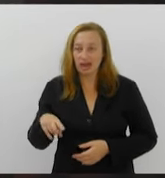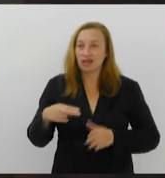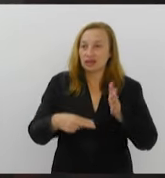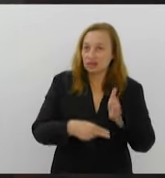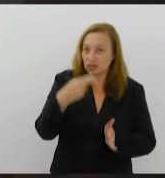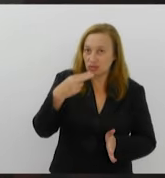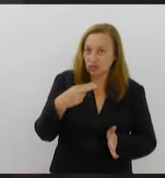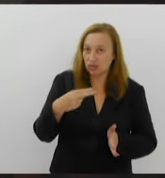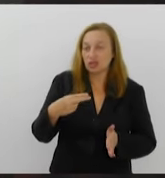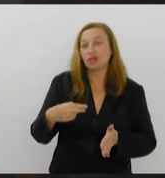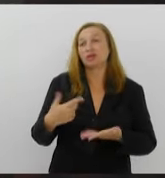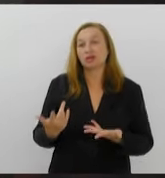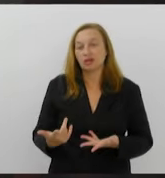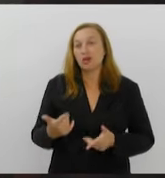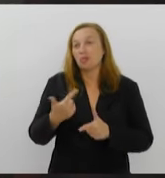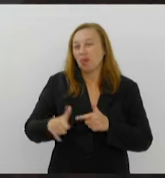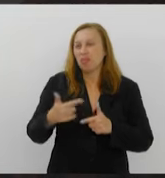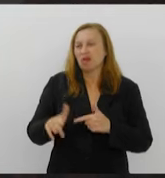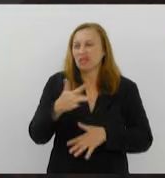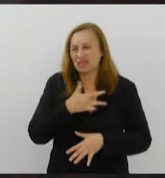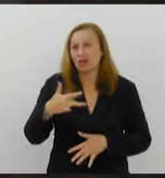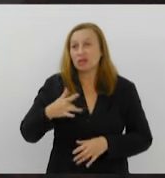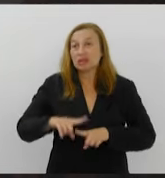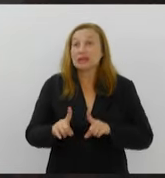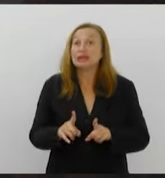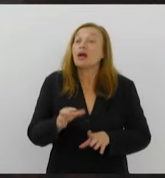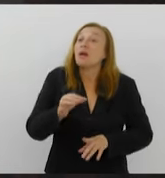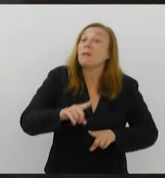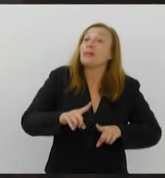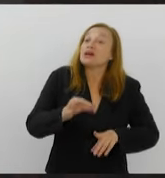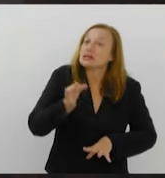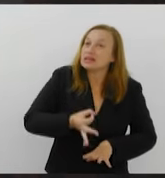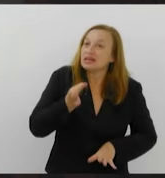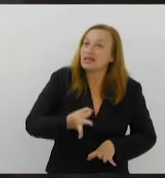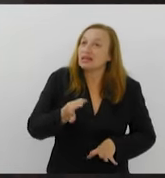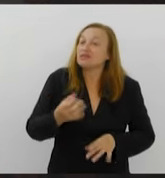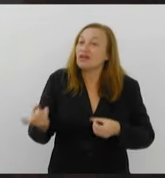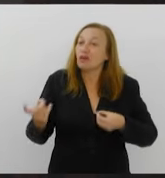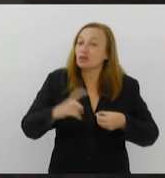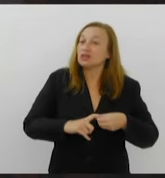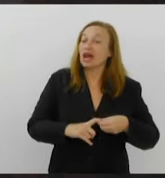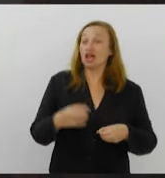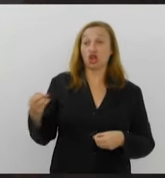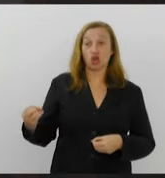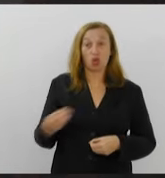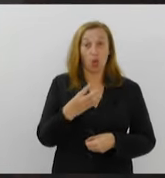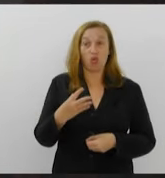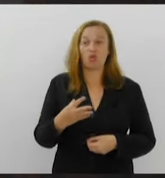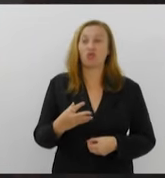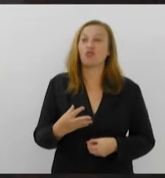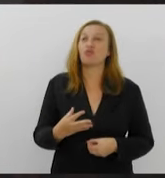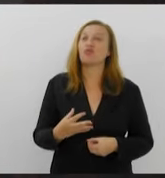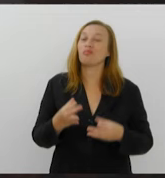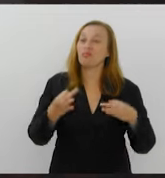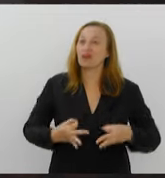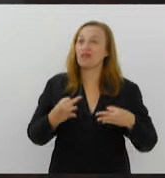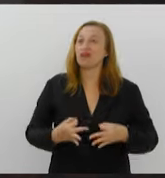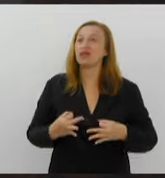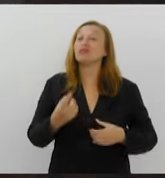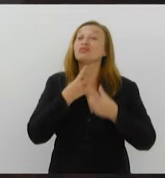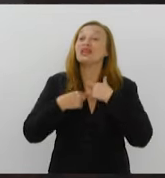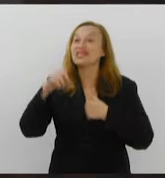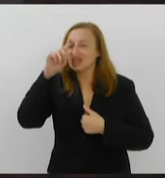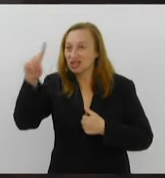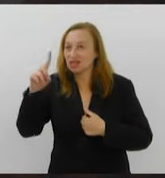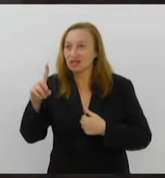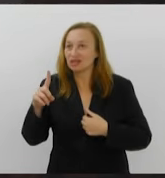enfrentando esse problema de saúde, mas tenho certeza que vai sair novinho em folha. que correrá tudo bem, de acordo com a vontade de Deus. Vou